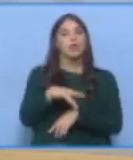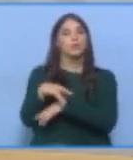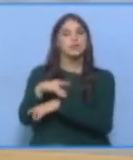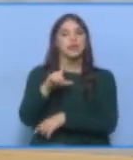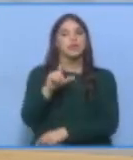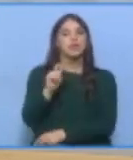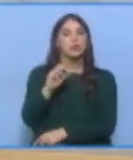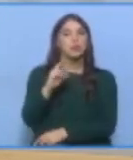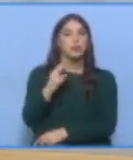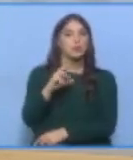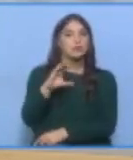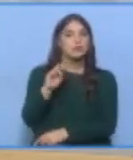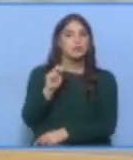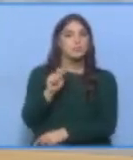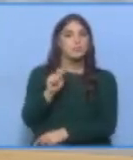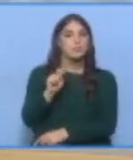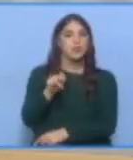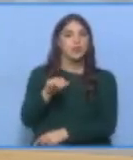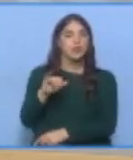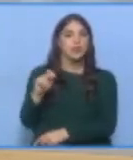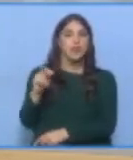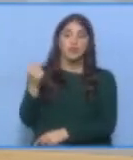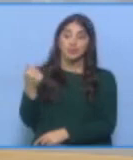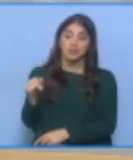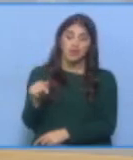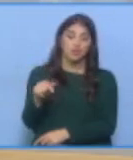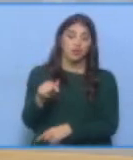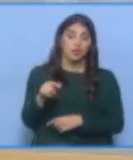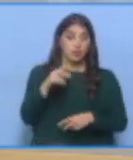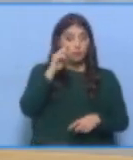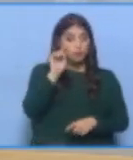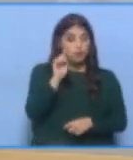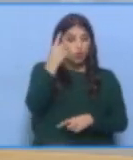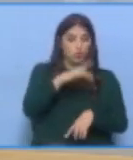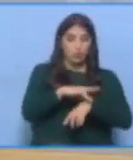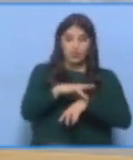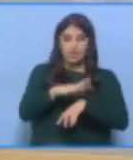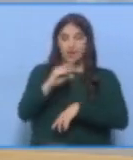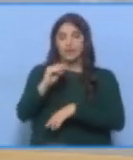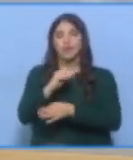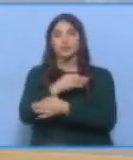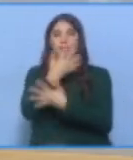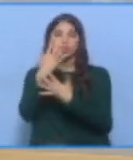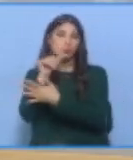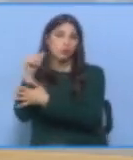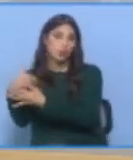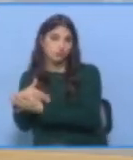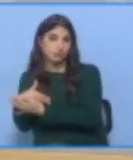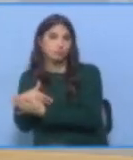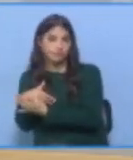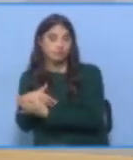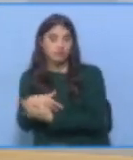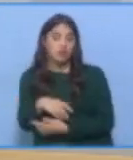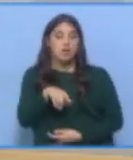fulminante. E viveu 10 dias apenas entre o diagnóstico e a morte. E viveu também aí com